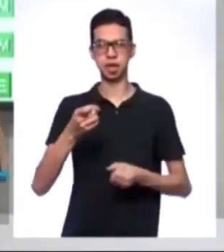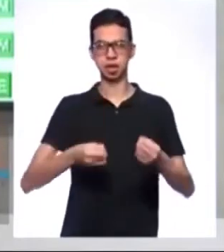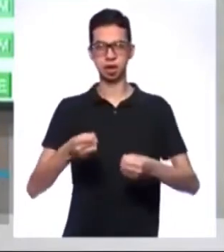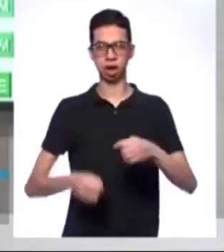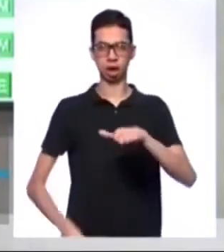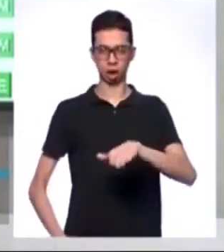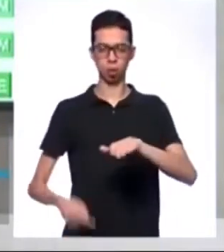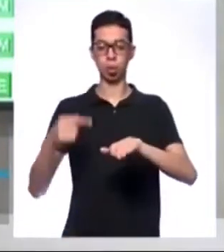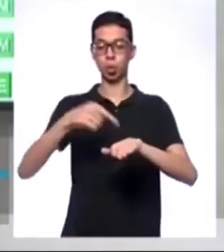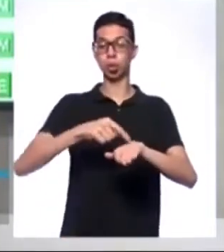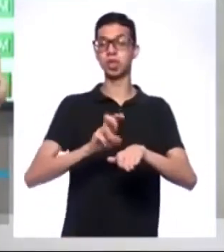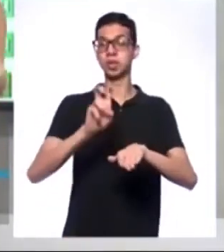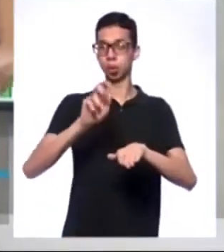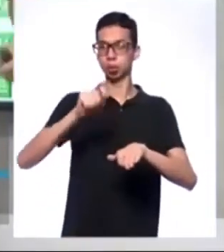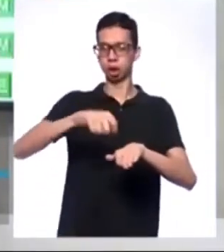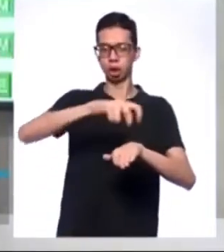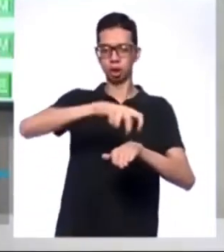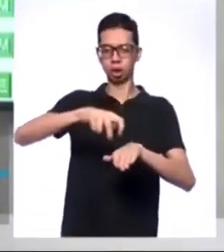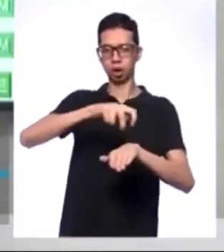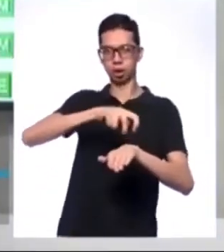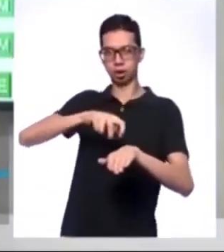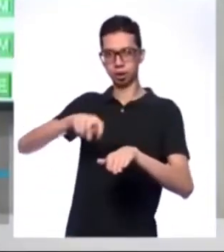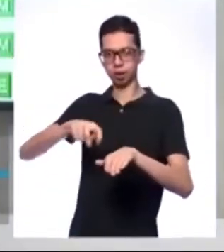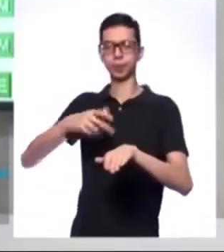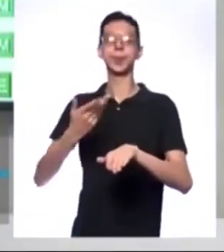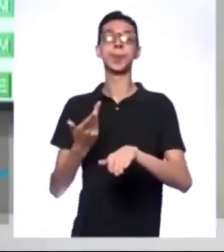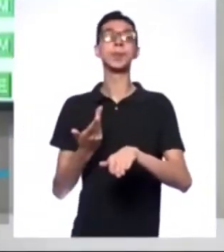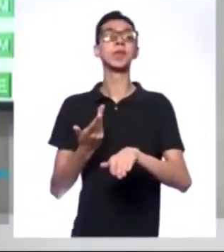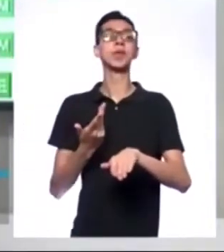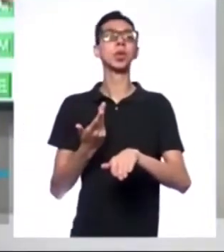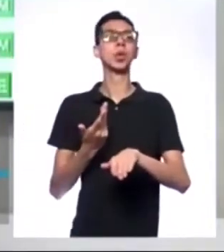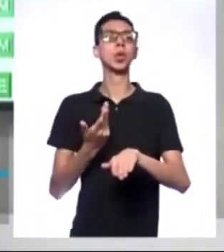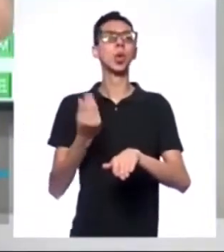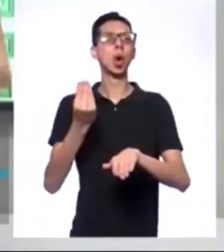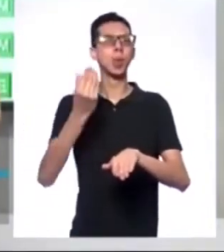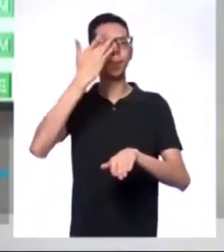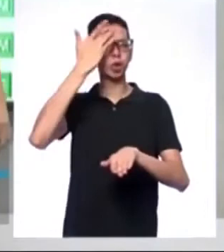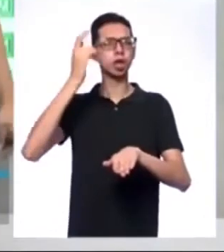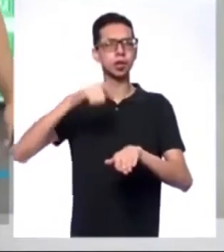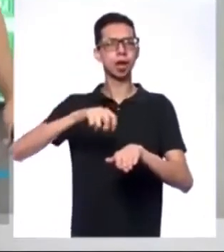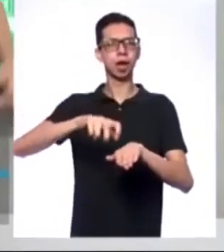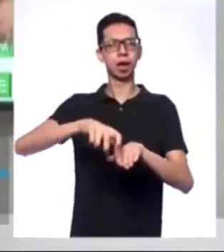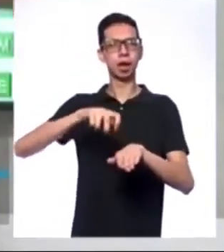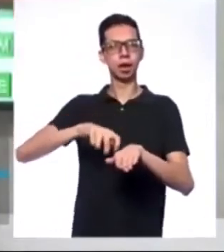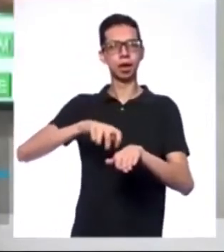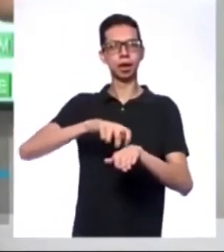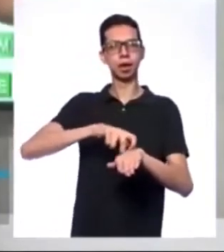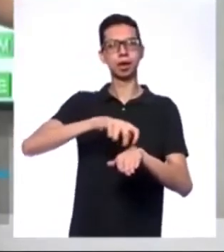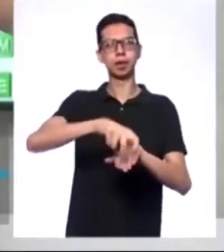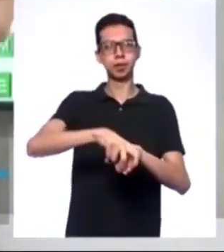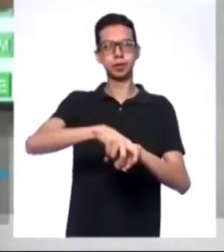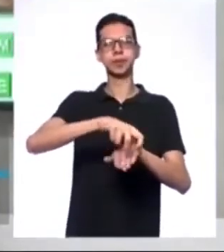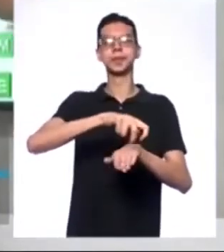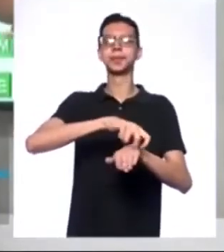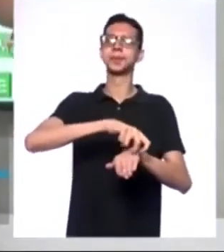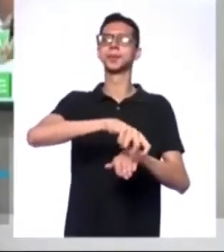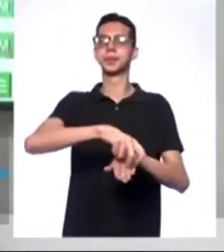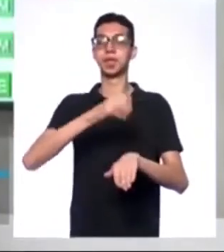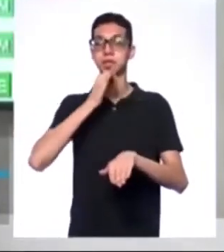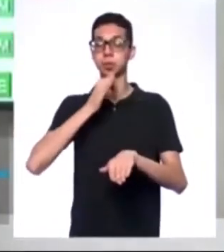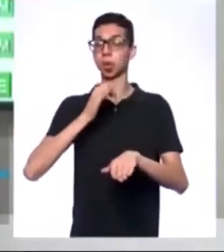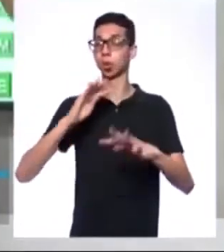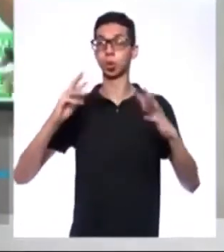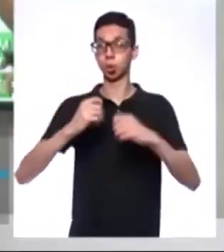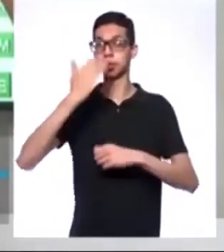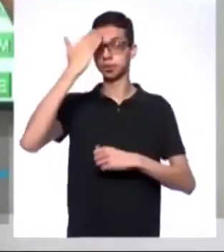que cabe 5 pessoas do carro urgente de quantas maneiras que essas pessoas podem trocar de lugar se todo mundo sabe dirigir